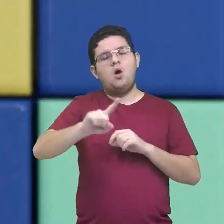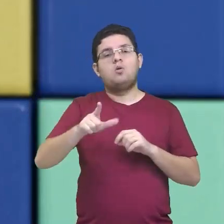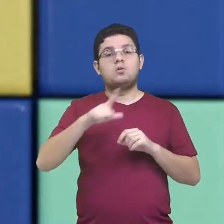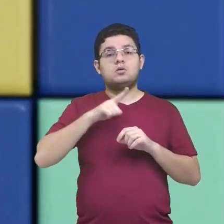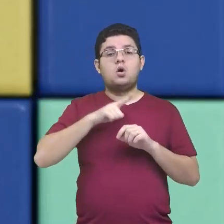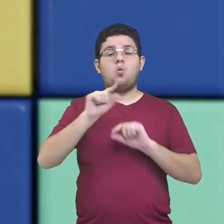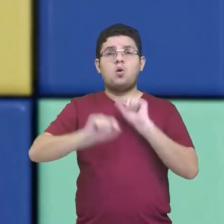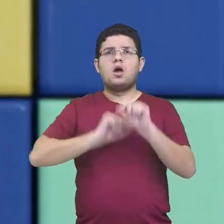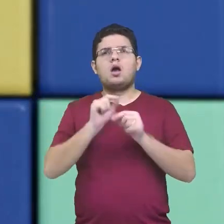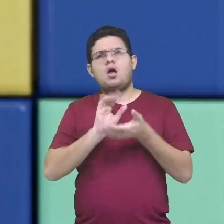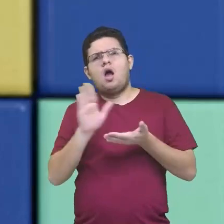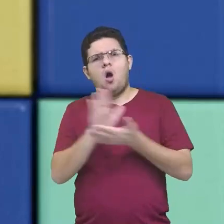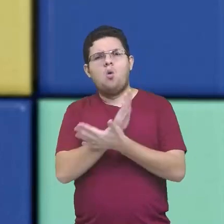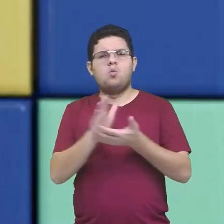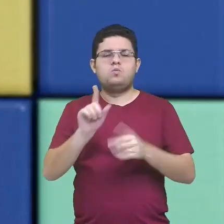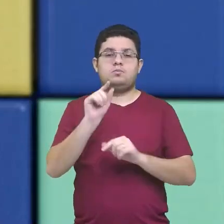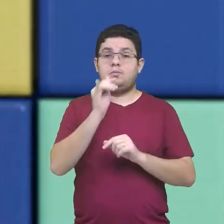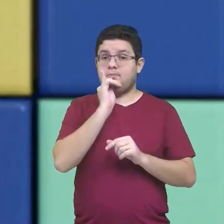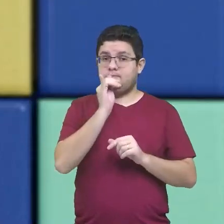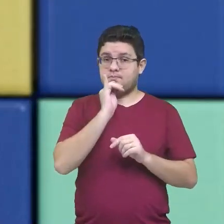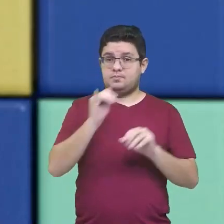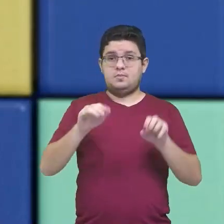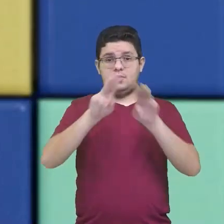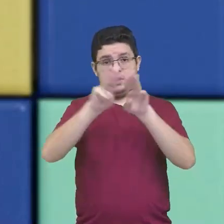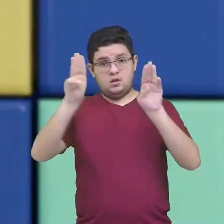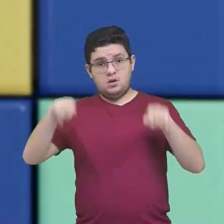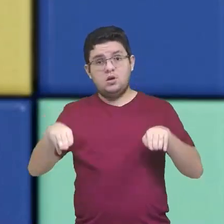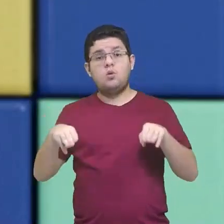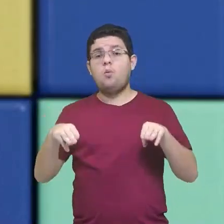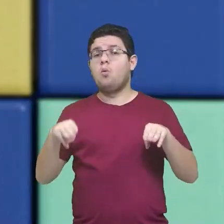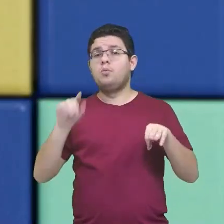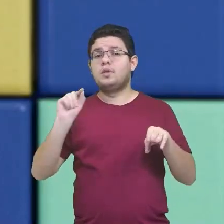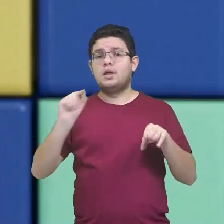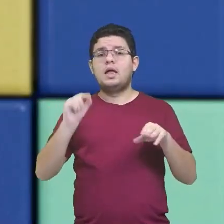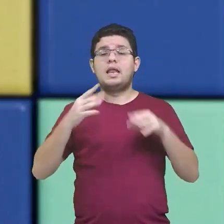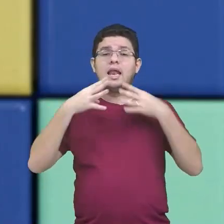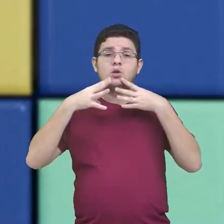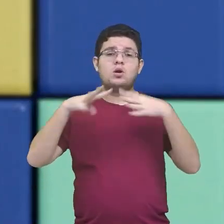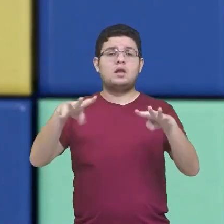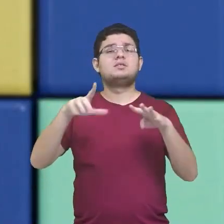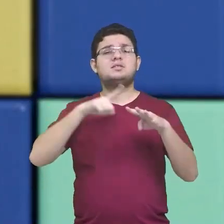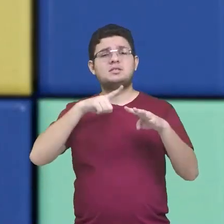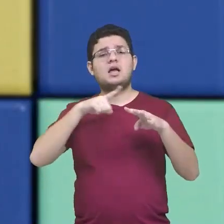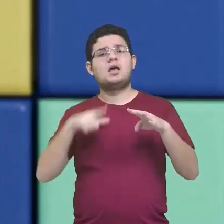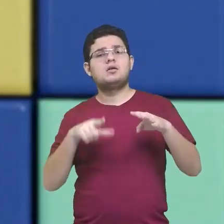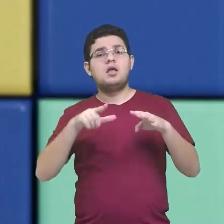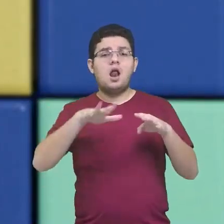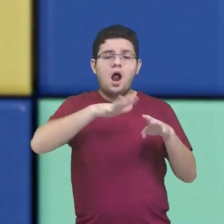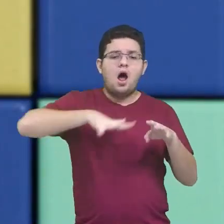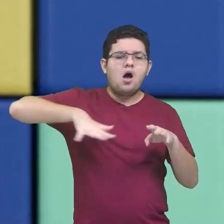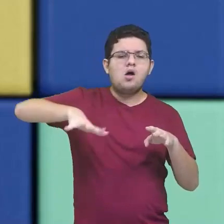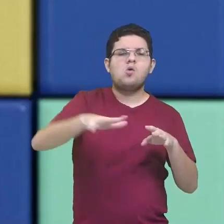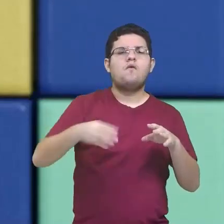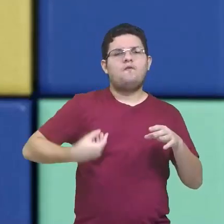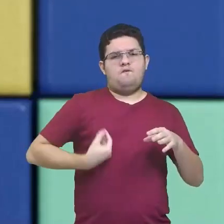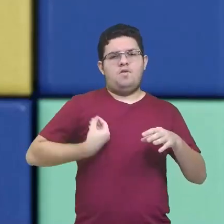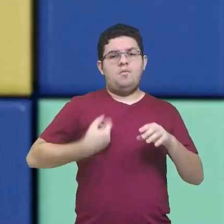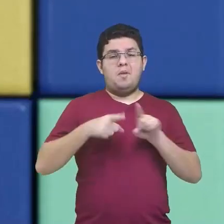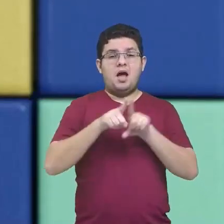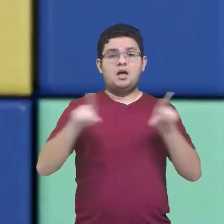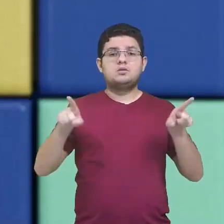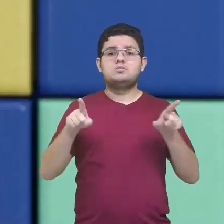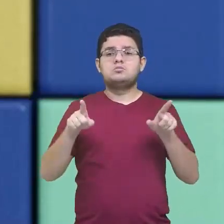ter contato, por exemplo, com espécies de seres vivos que não existem mais, não é? E aí você acaba tendo